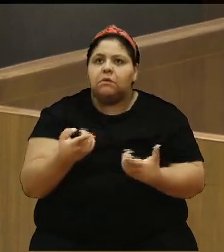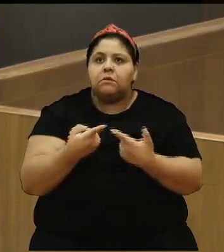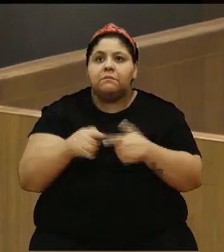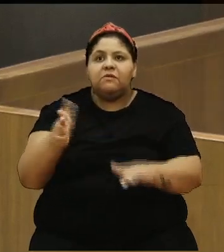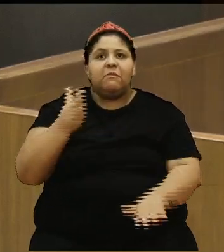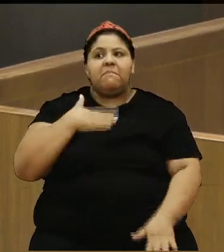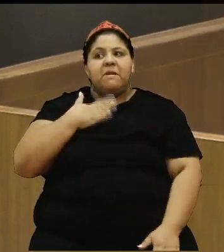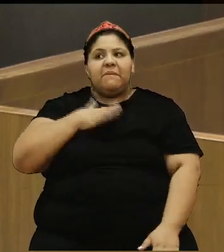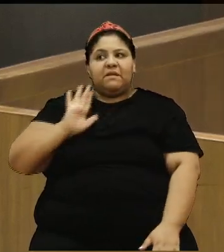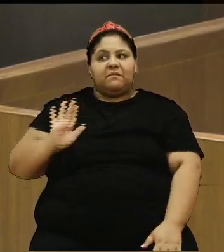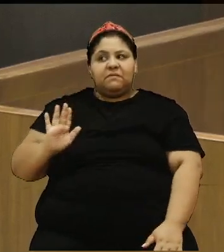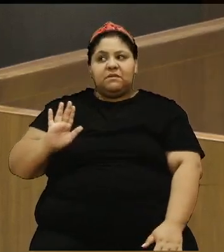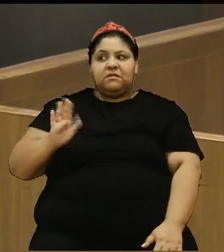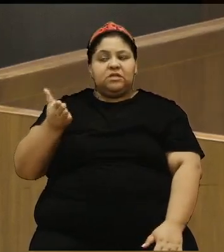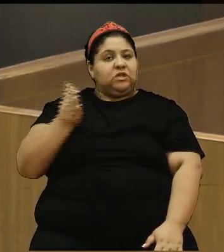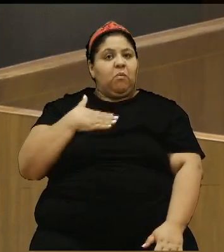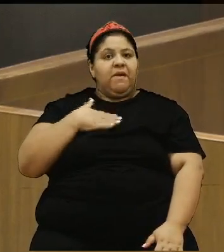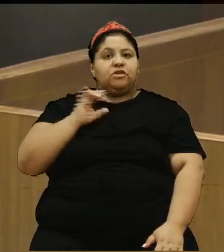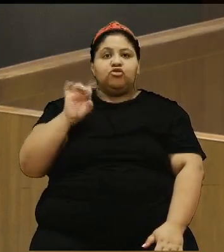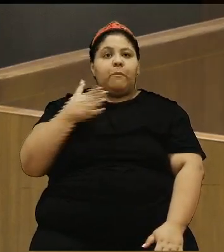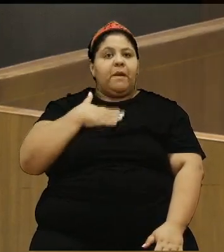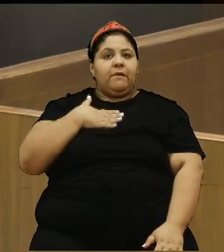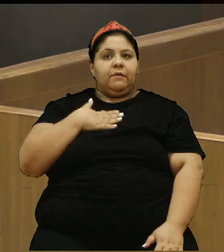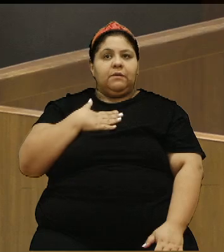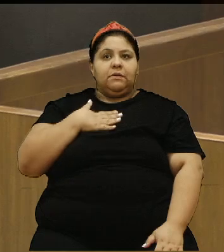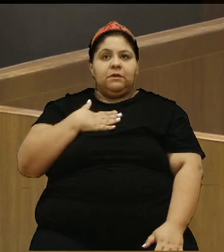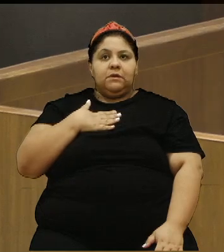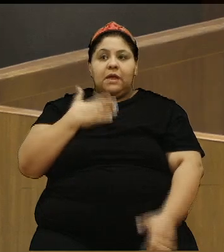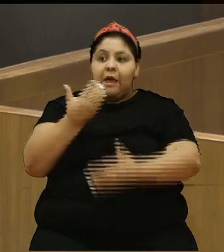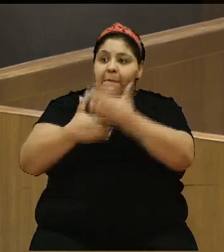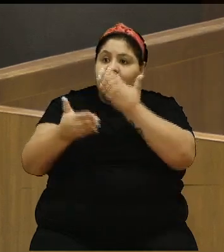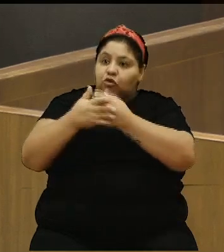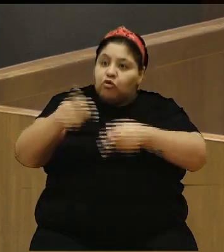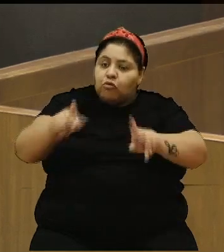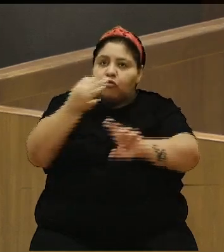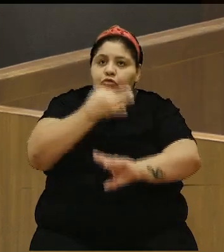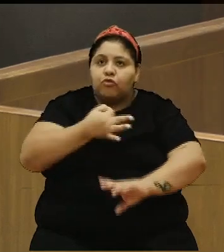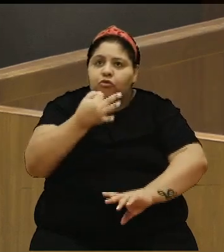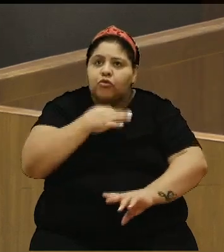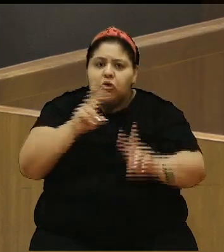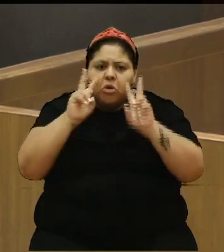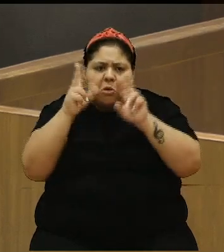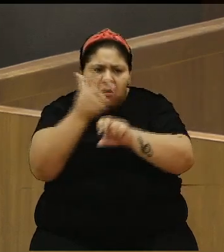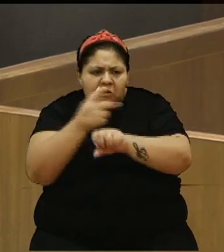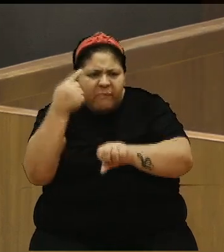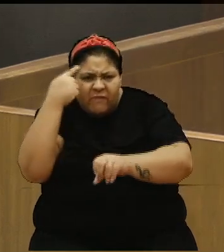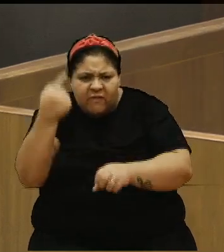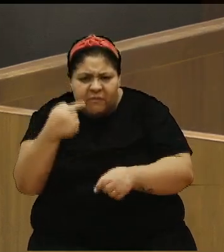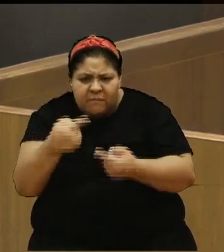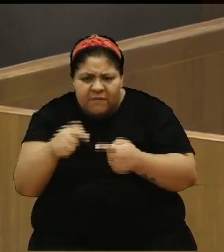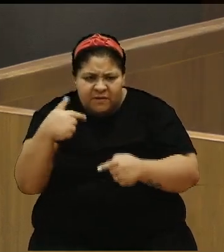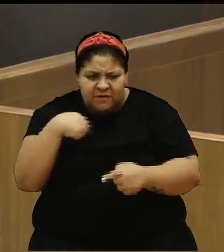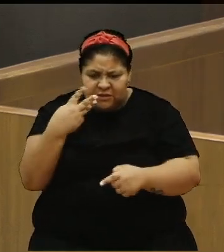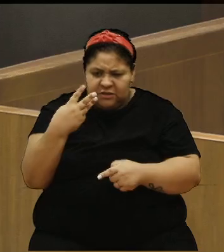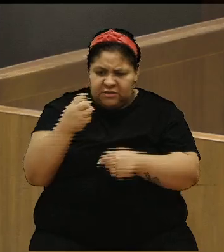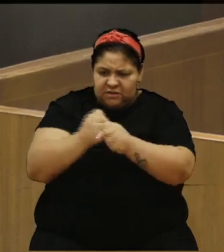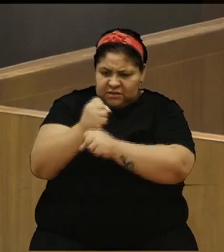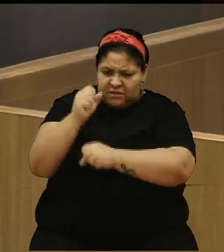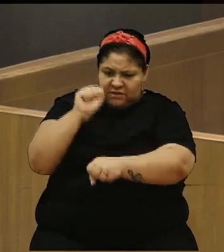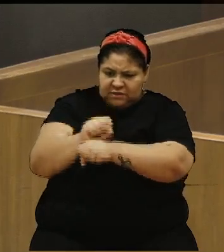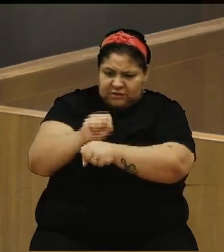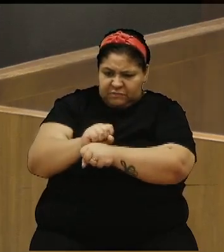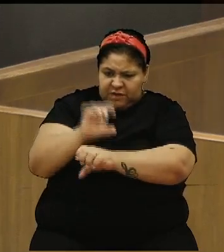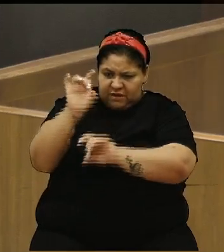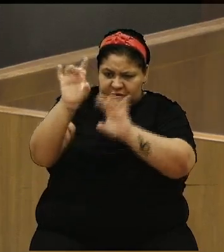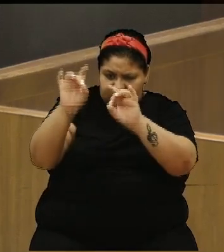para mim. Não é apenas para mim. É para a população caxiense, que olha aquele vídeo e pensa, tá, mas eu estou há 3 anos esperando um especialista.